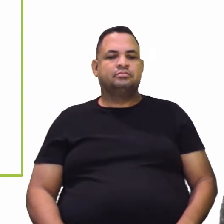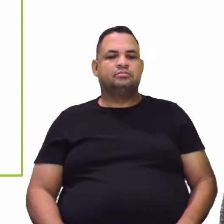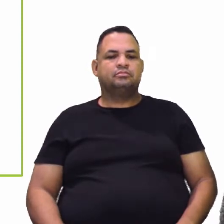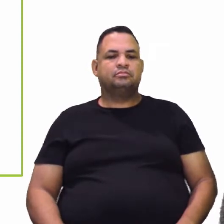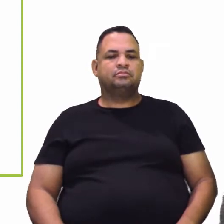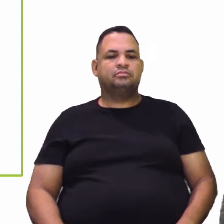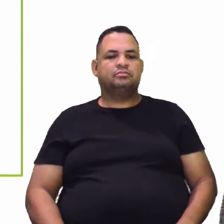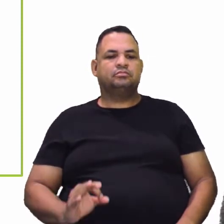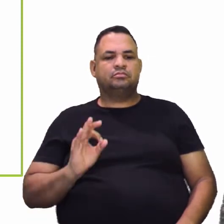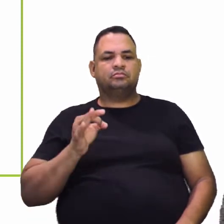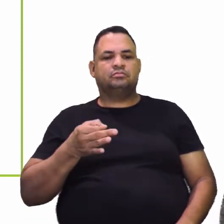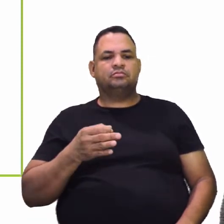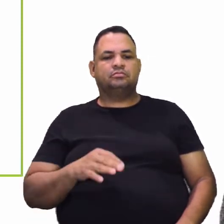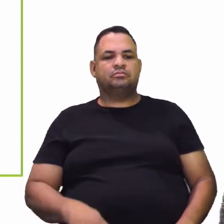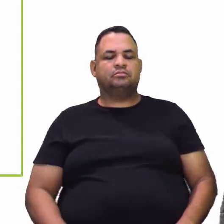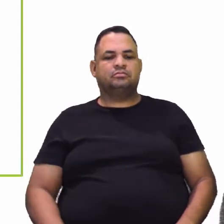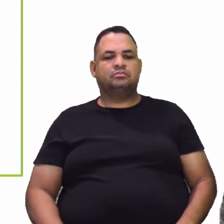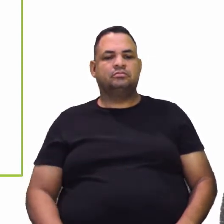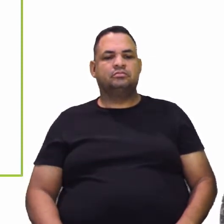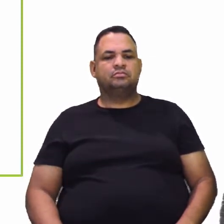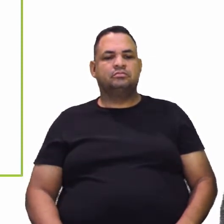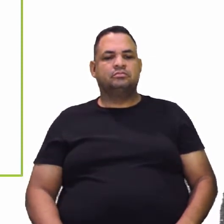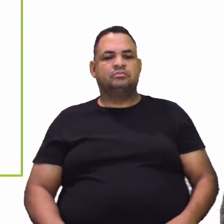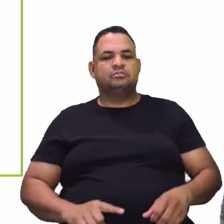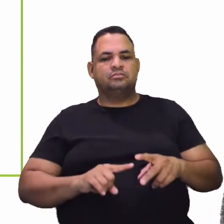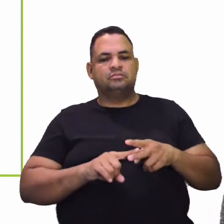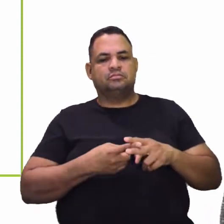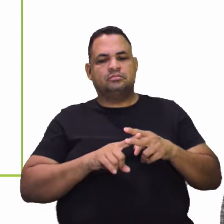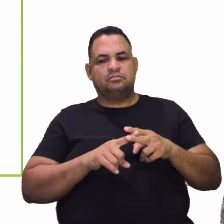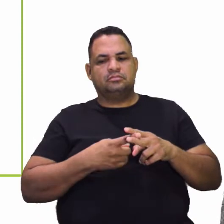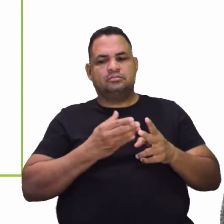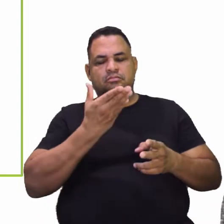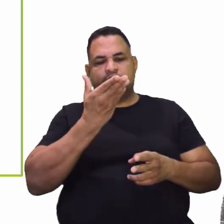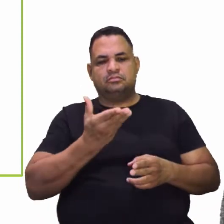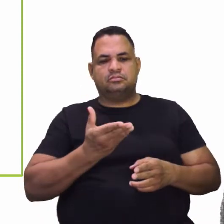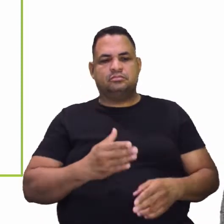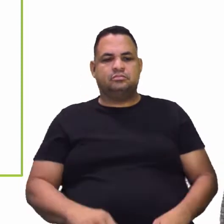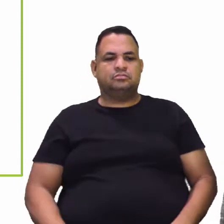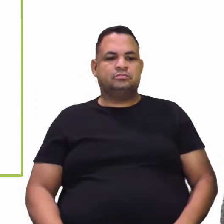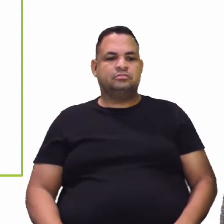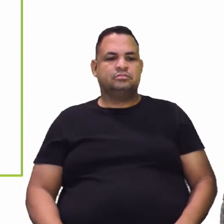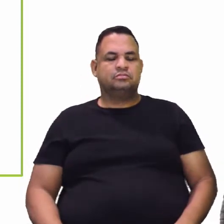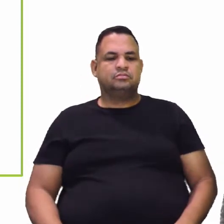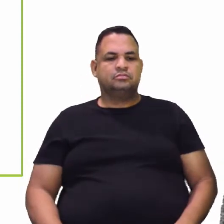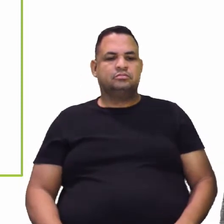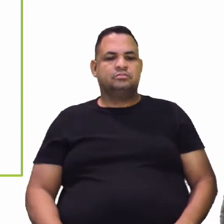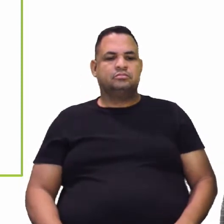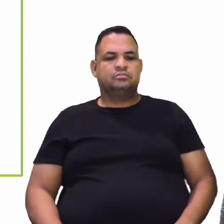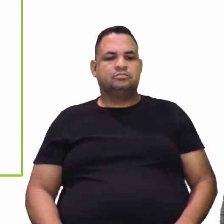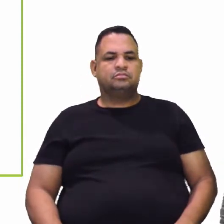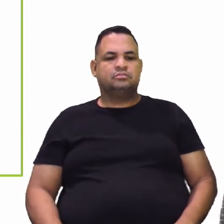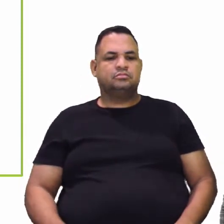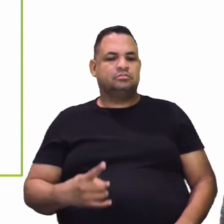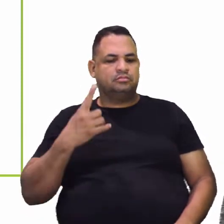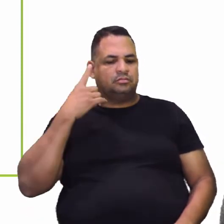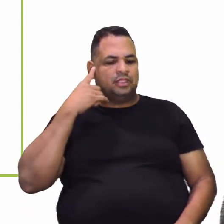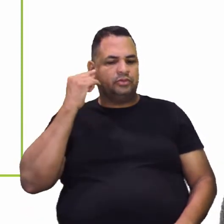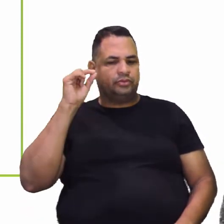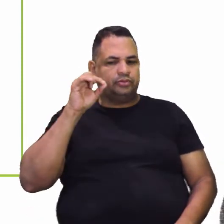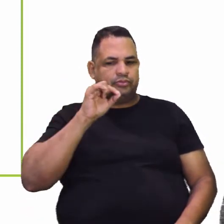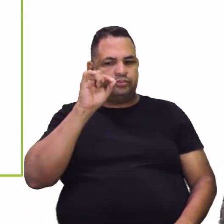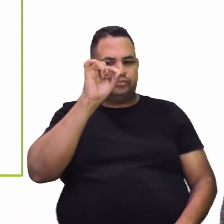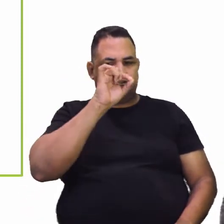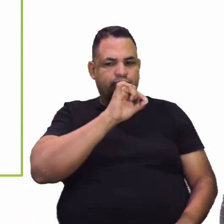relógio, certo? Fix, consertar, fixes. Buzz, que é aquele barulhinho que a abelhinha